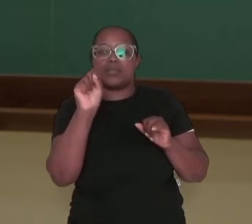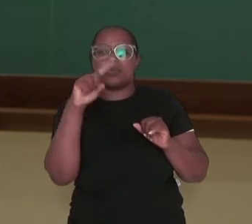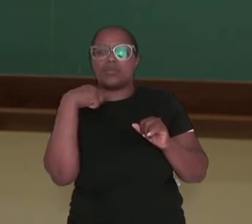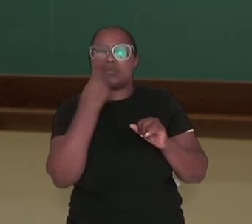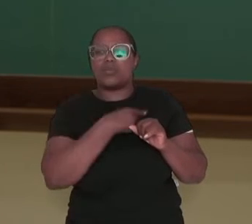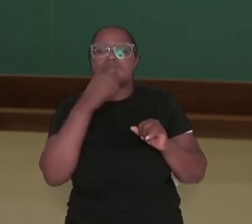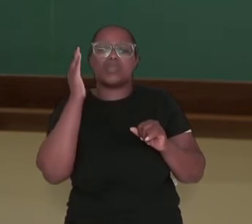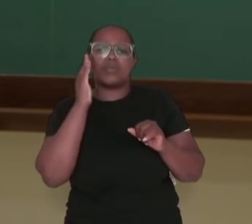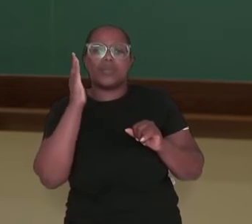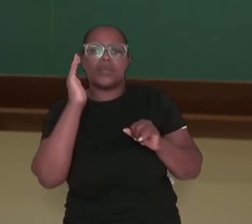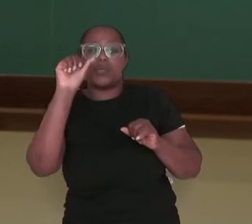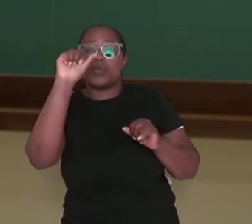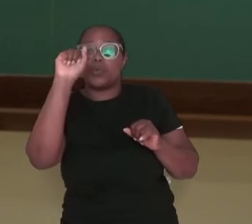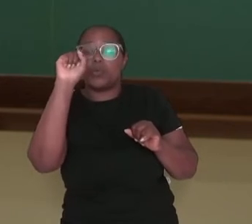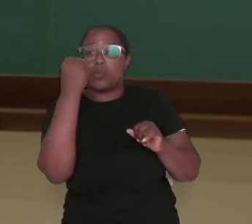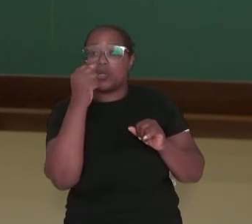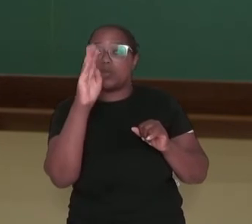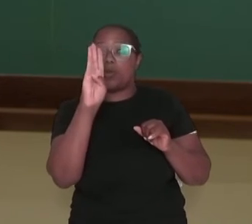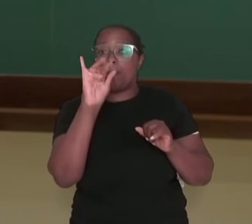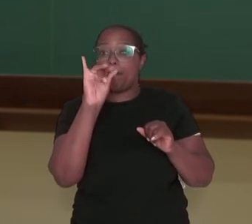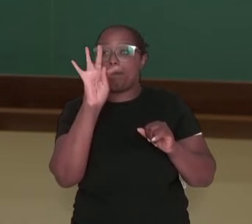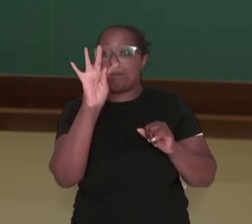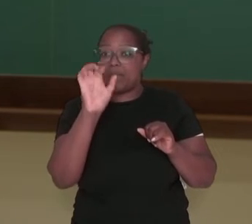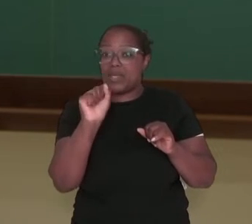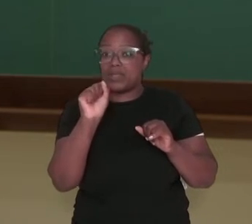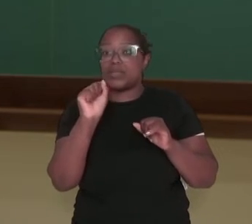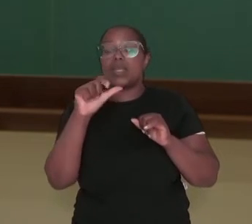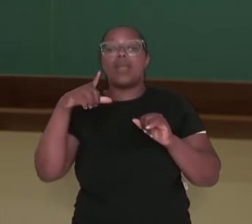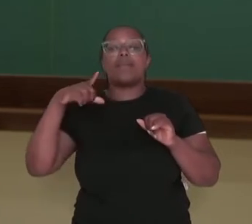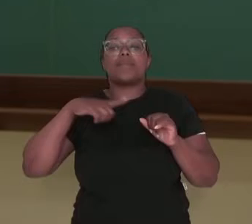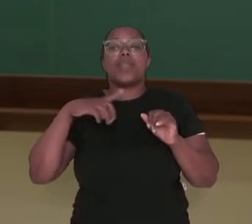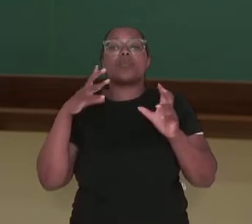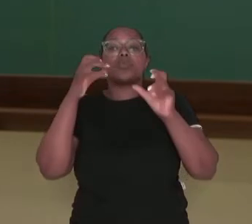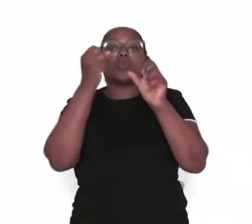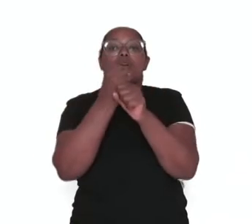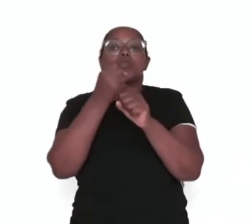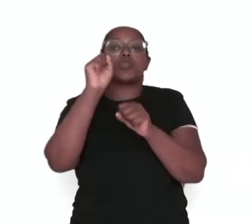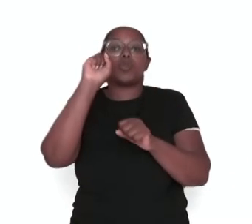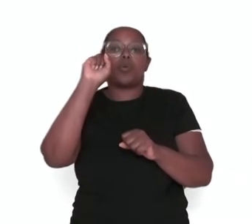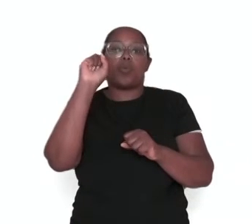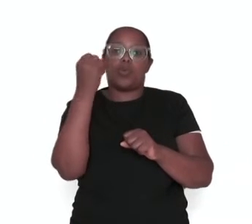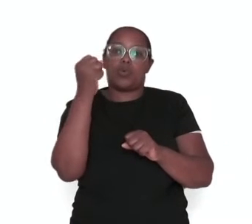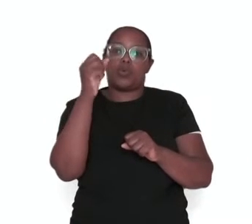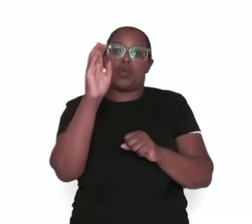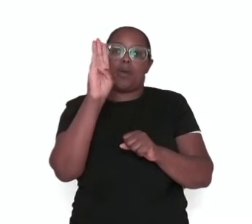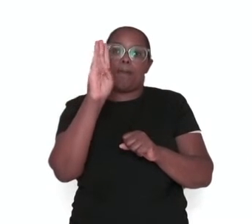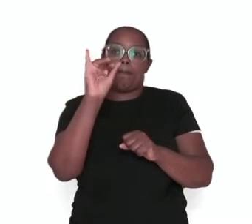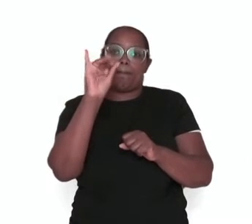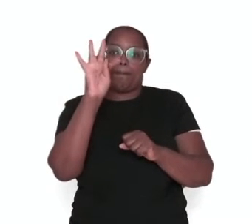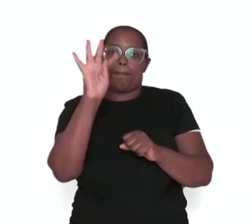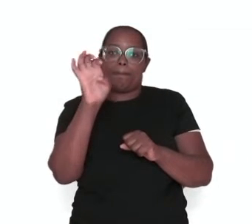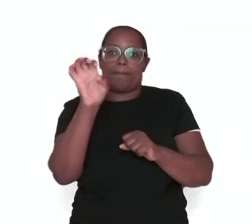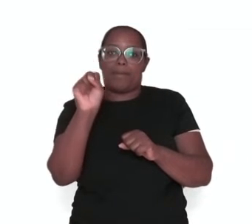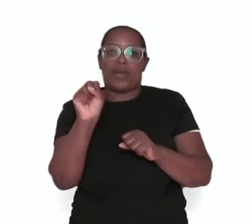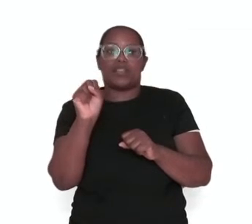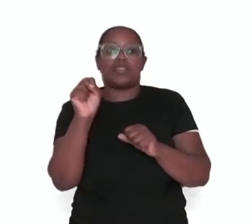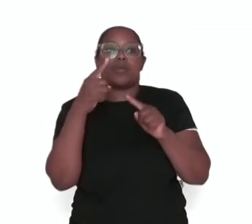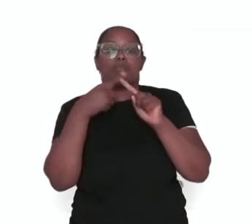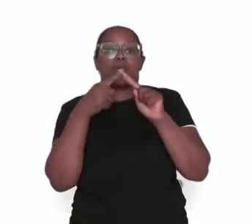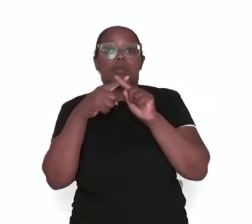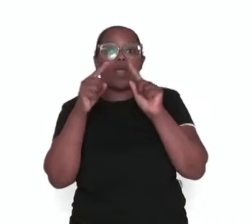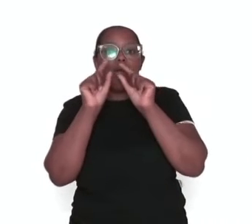1 byte, então tem que levar isso em consideração. Então a resposta é não, porque a taxa de transferência é lida